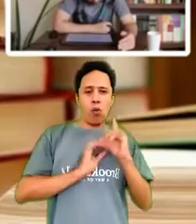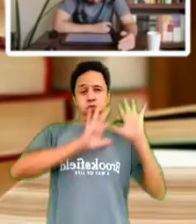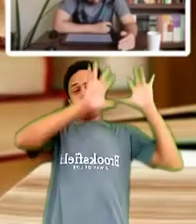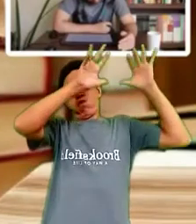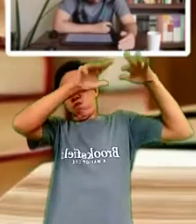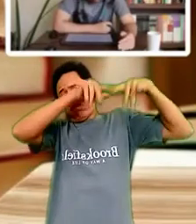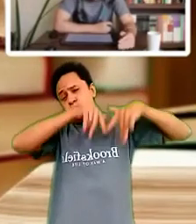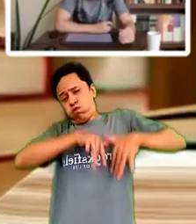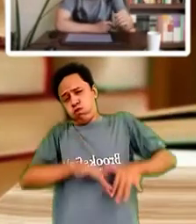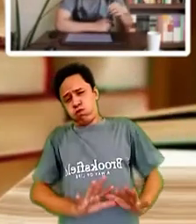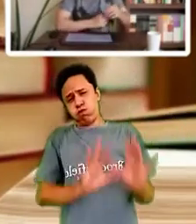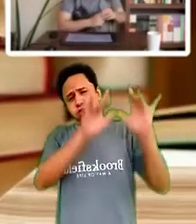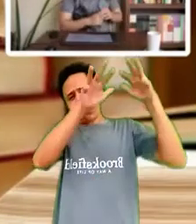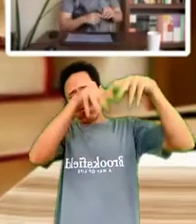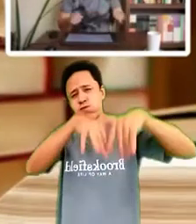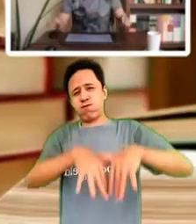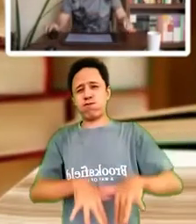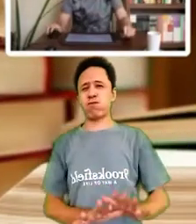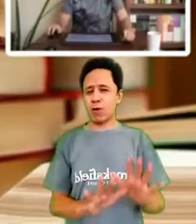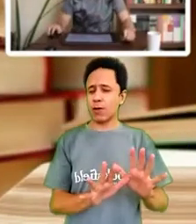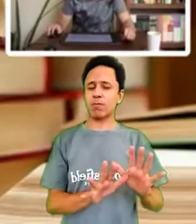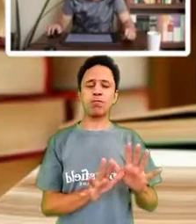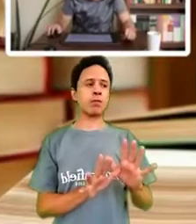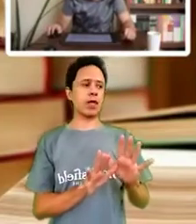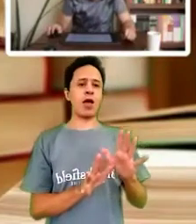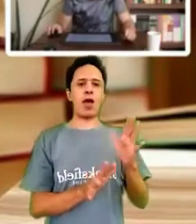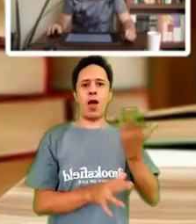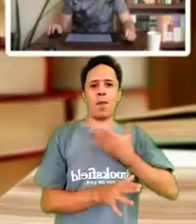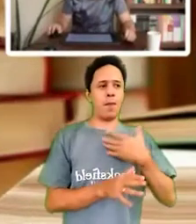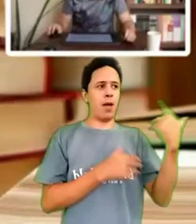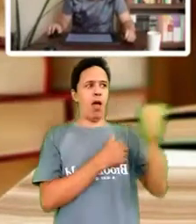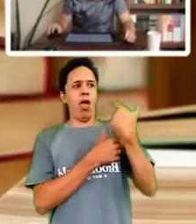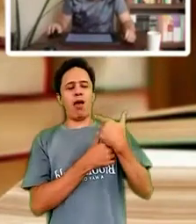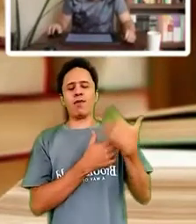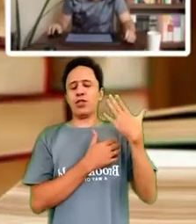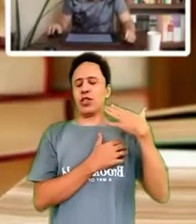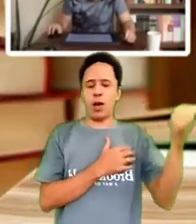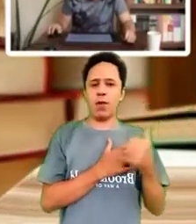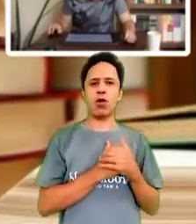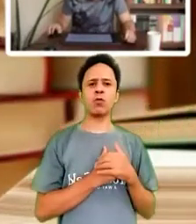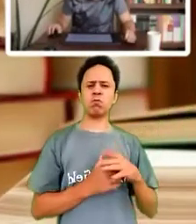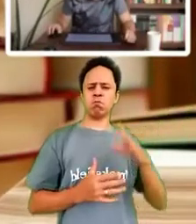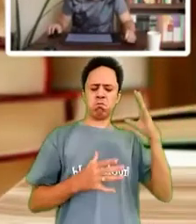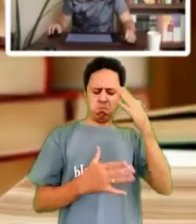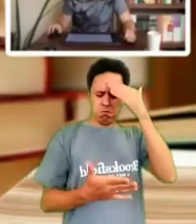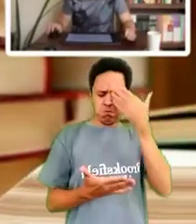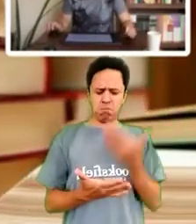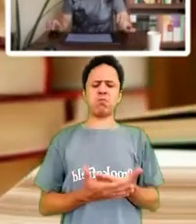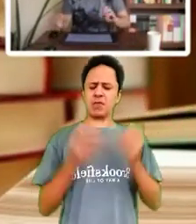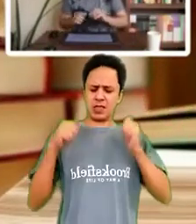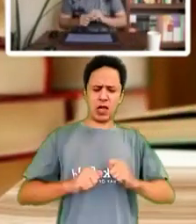as duas e eu tinha perdido. E cara, depois da chamada do Burn, levantei confiante numa onda